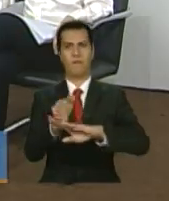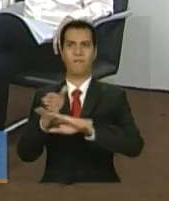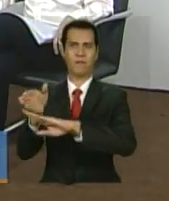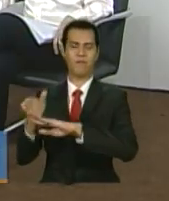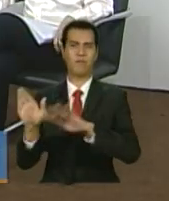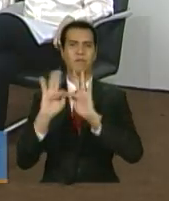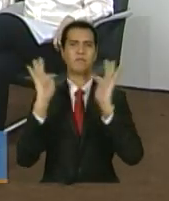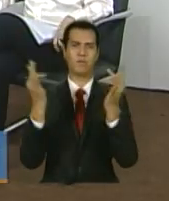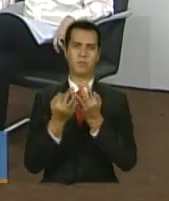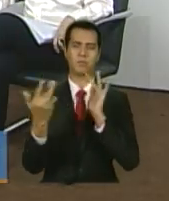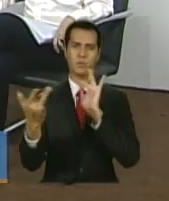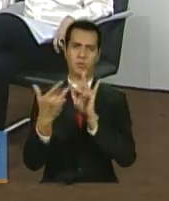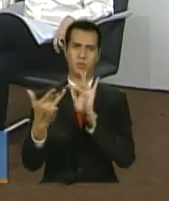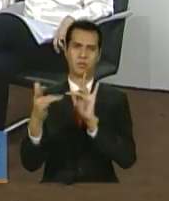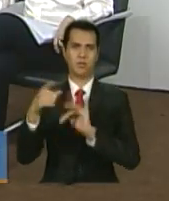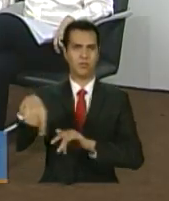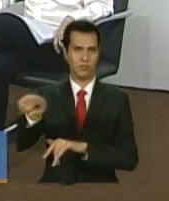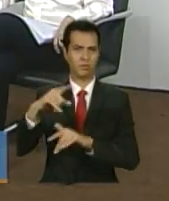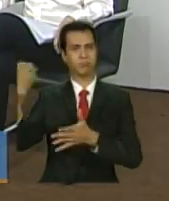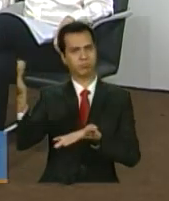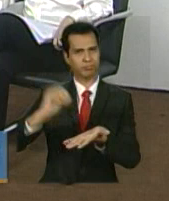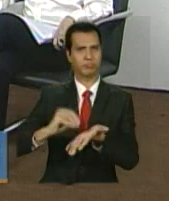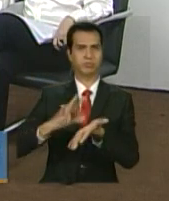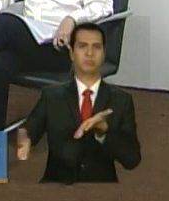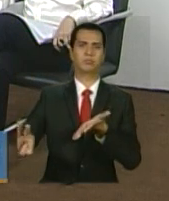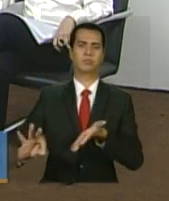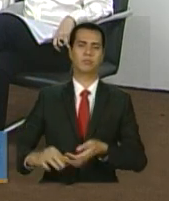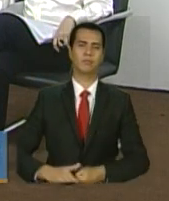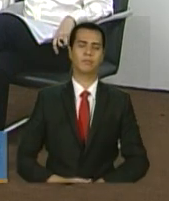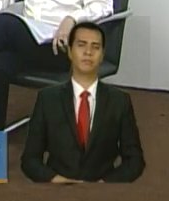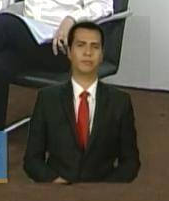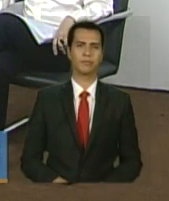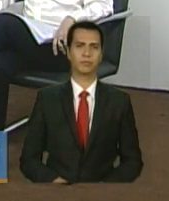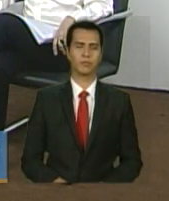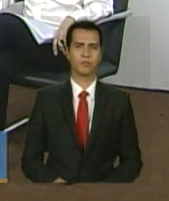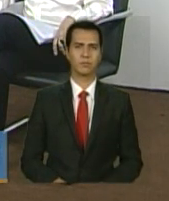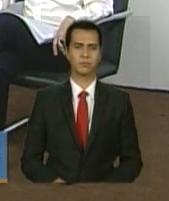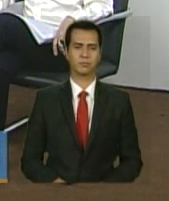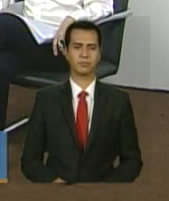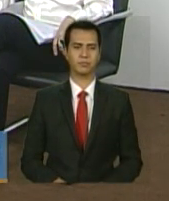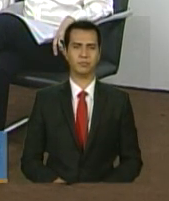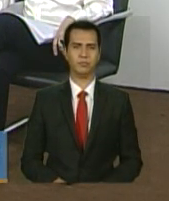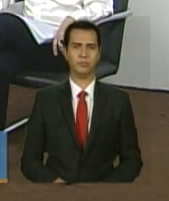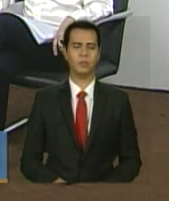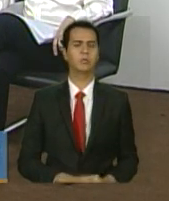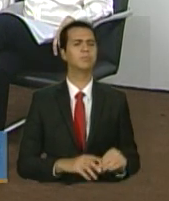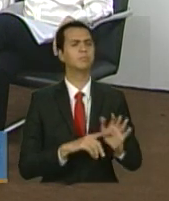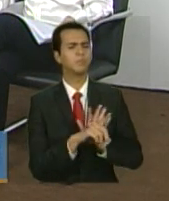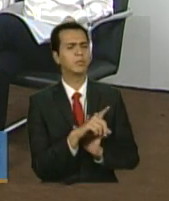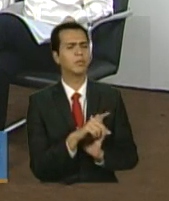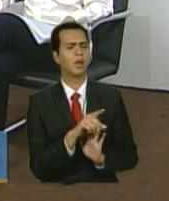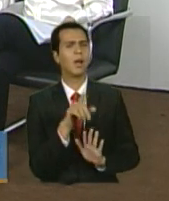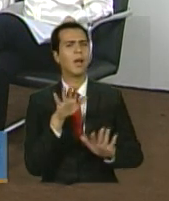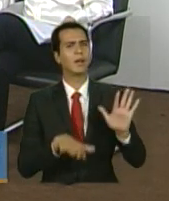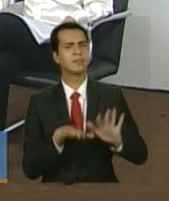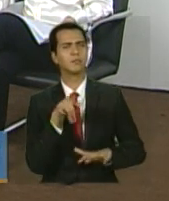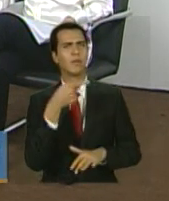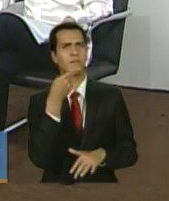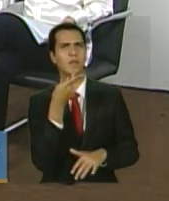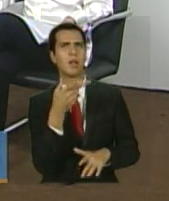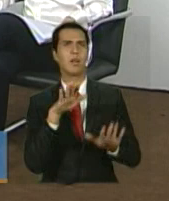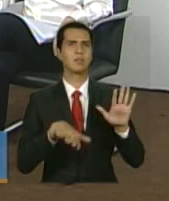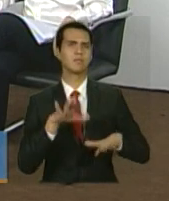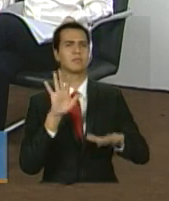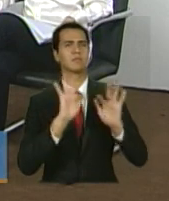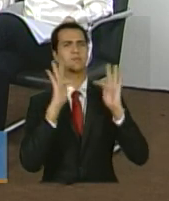Sem Miséria. Eu até gostaria que vocês comentassem um pouco, porque quando a gente fala assim, que essas famílias às vezes estão